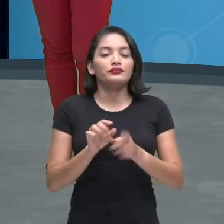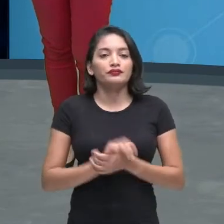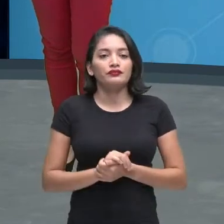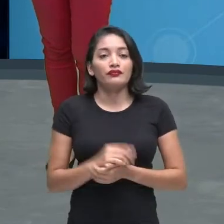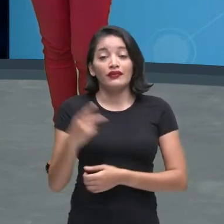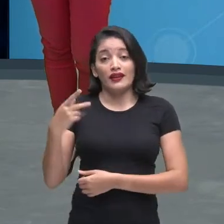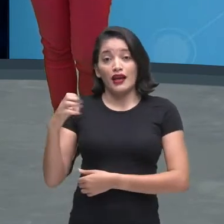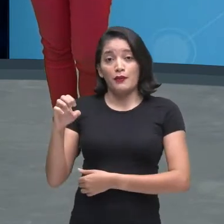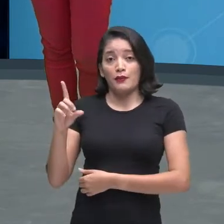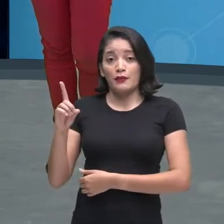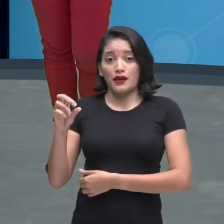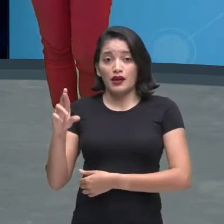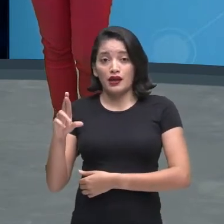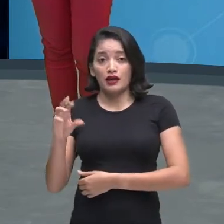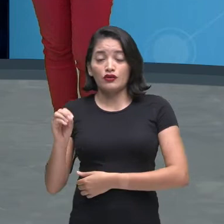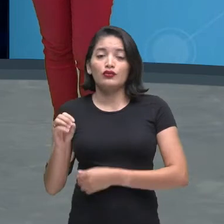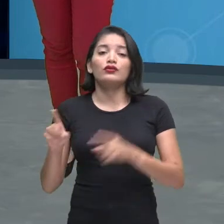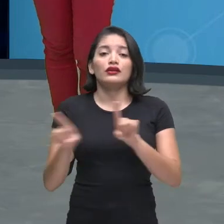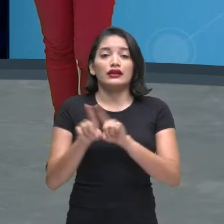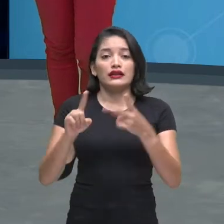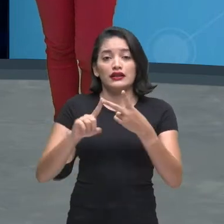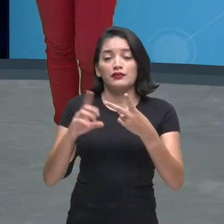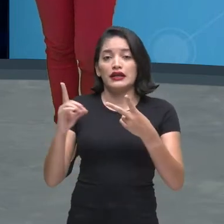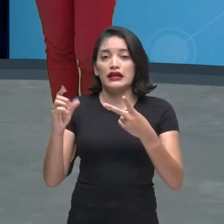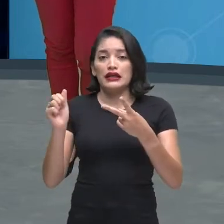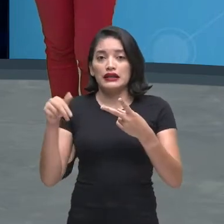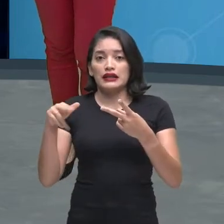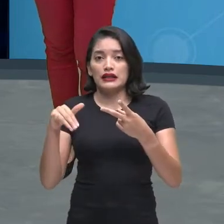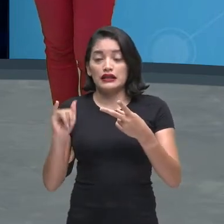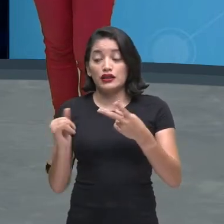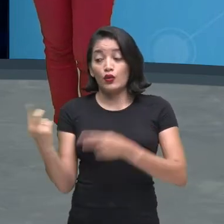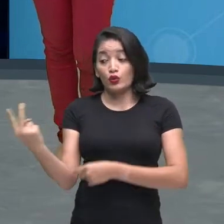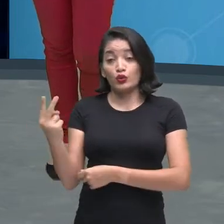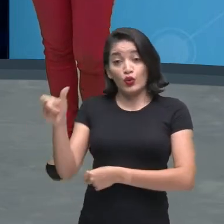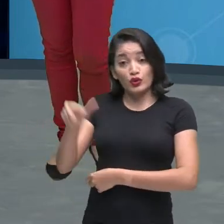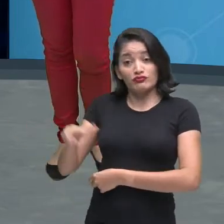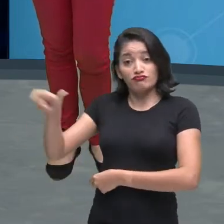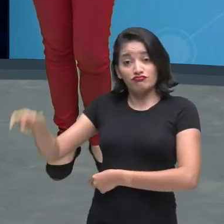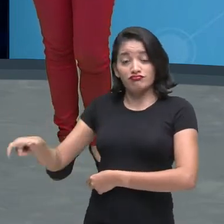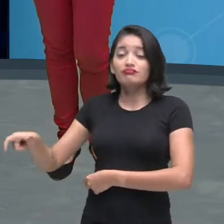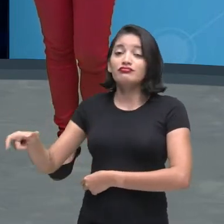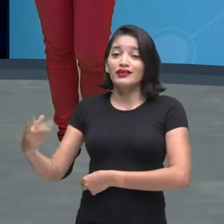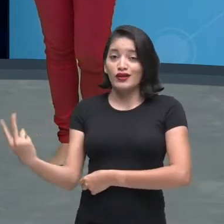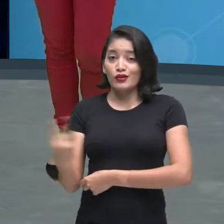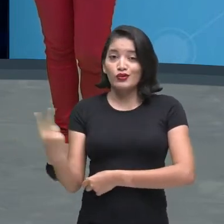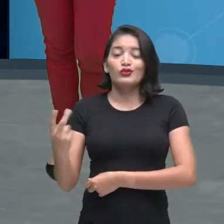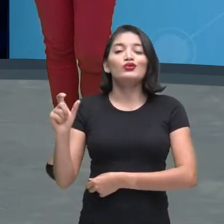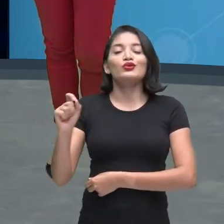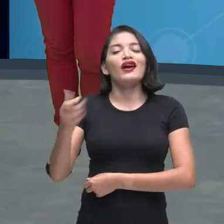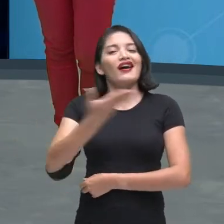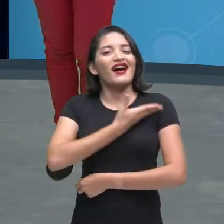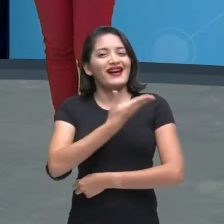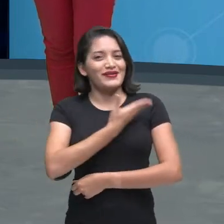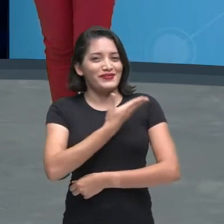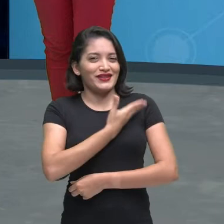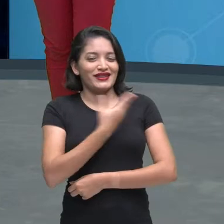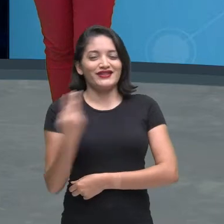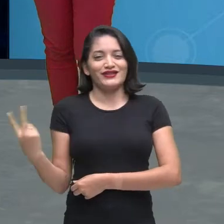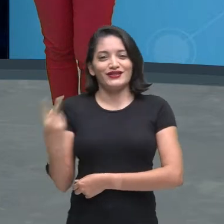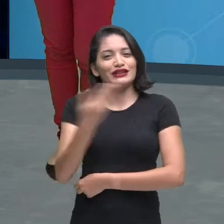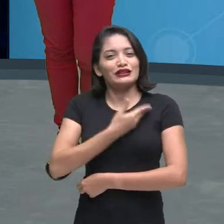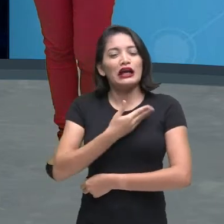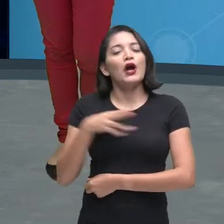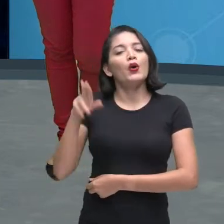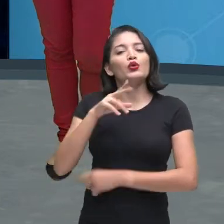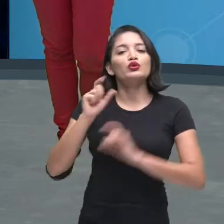pedreiro Dani ar friend Tom os nossos personagens aqui Pedro e dançam amigos utilizei